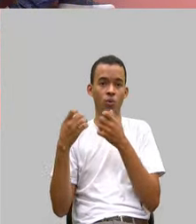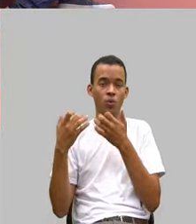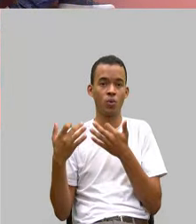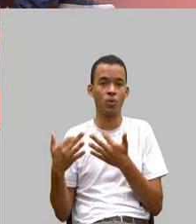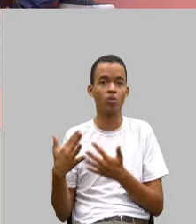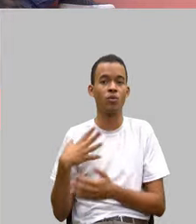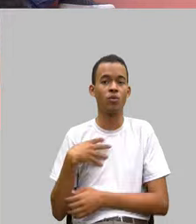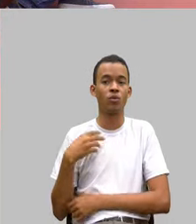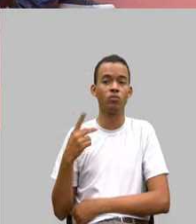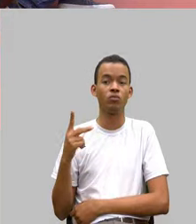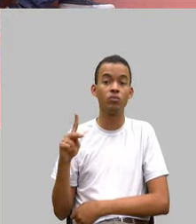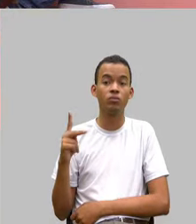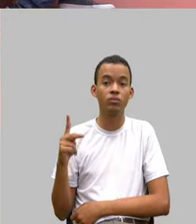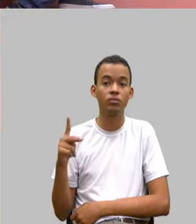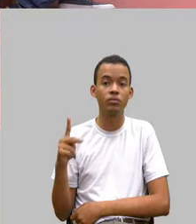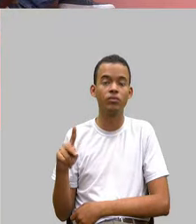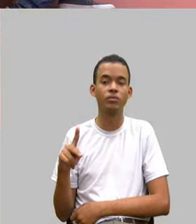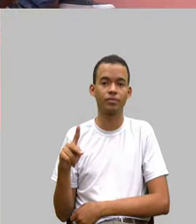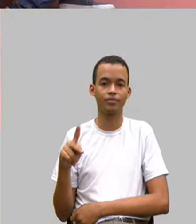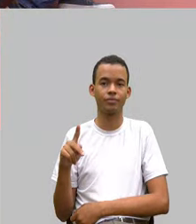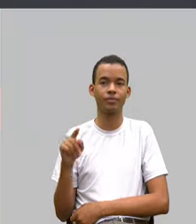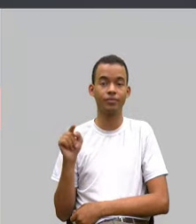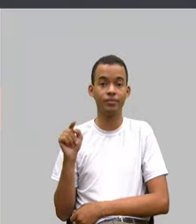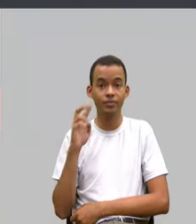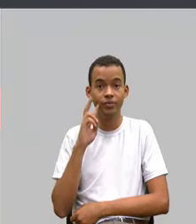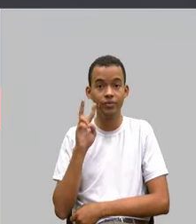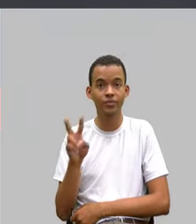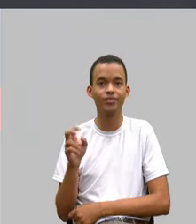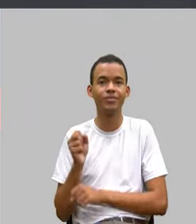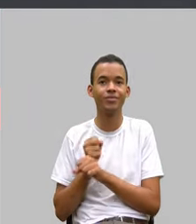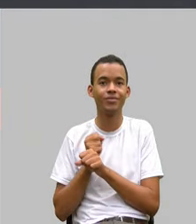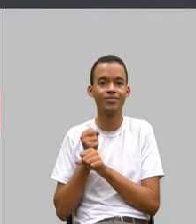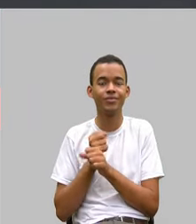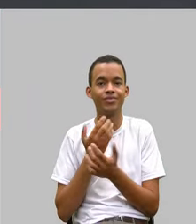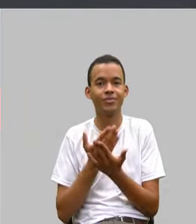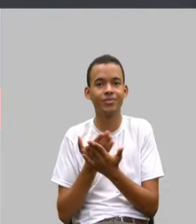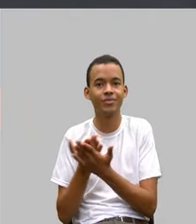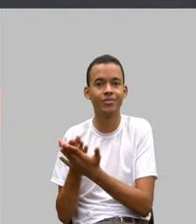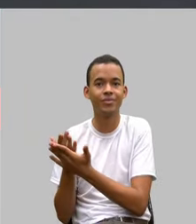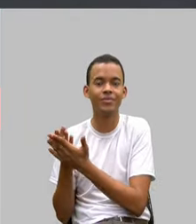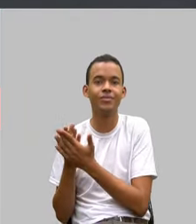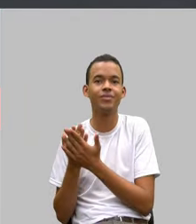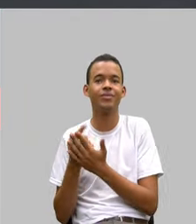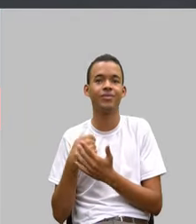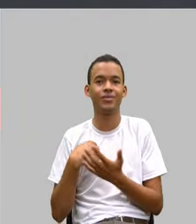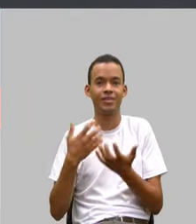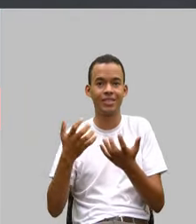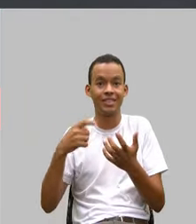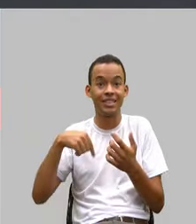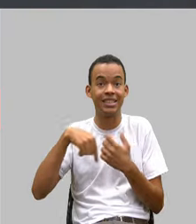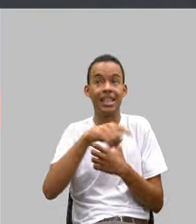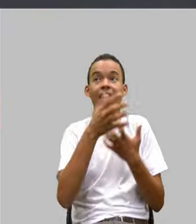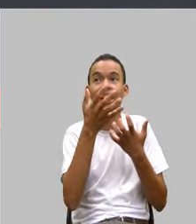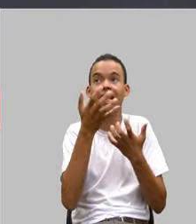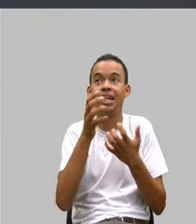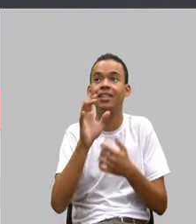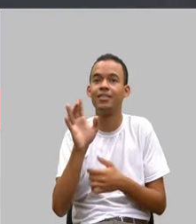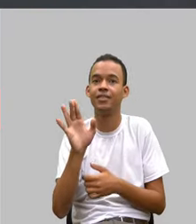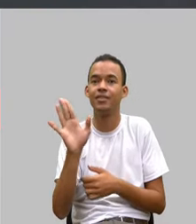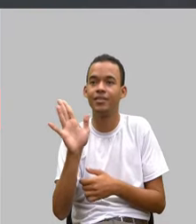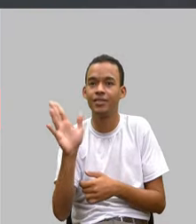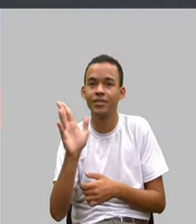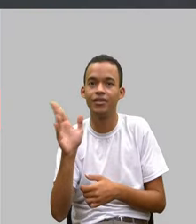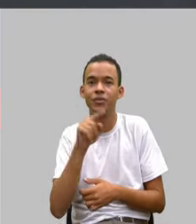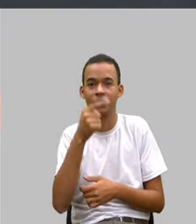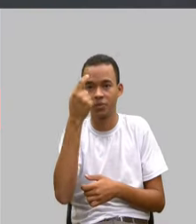dele do que que é que ele viu nesses anos de estudo você não ia sair daqui querendo cannabis quantos de vocês já não estão